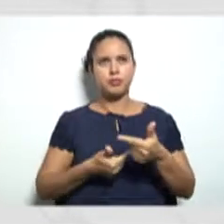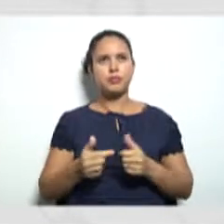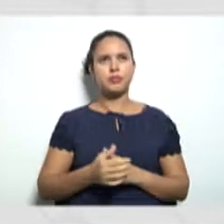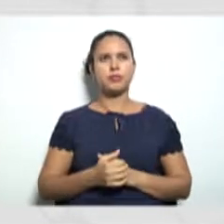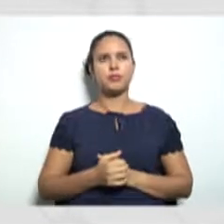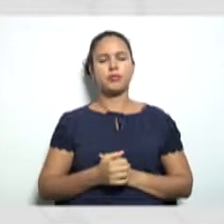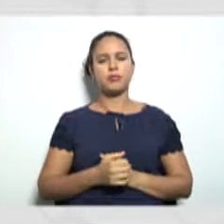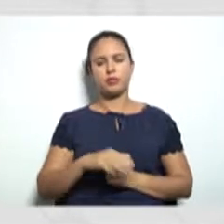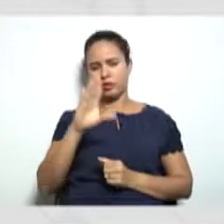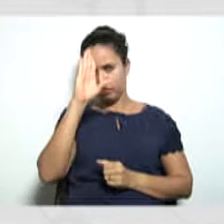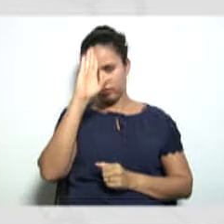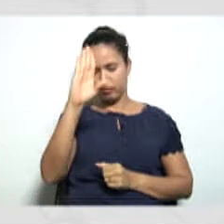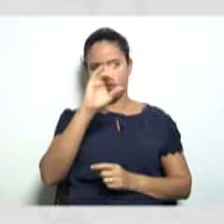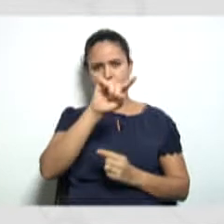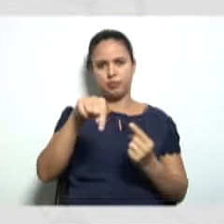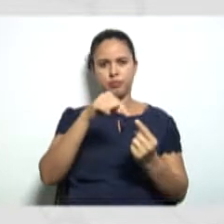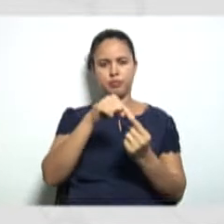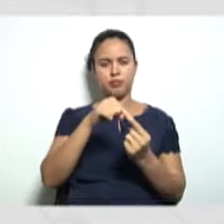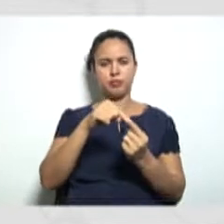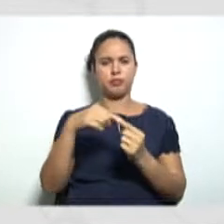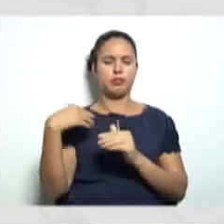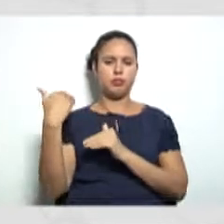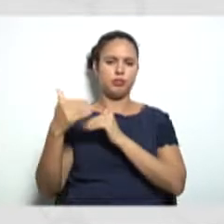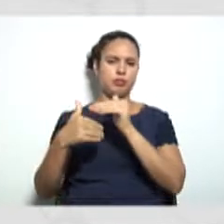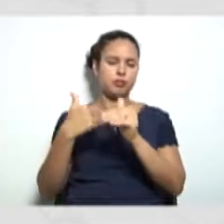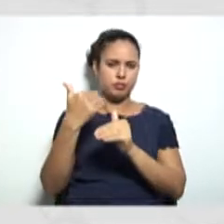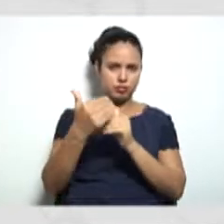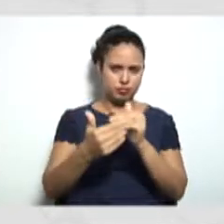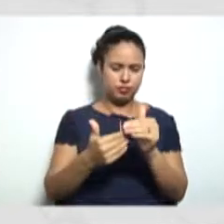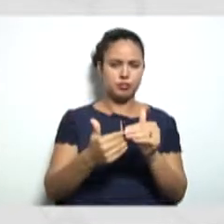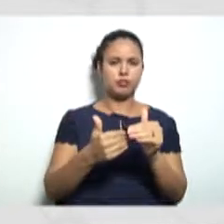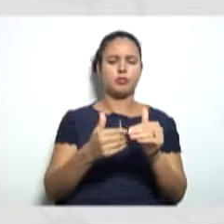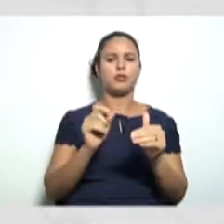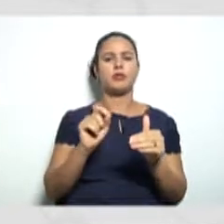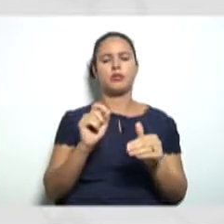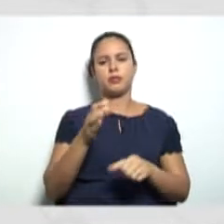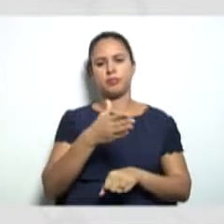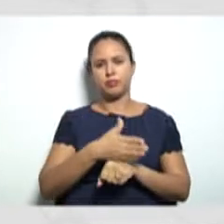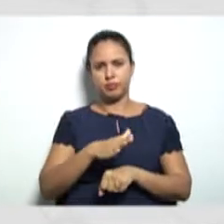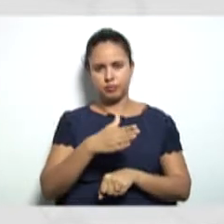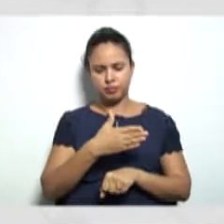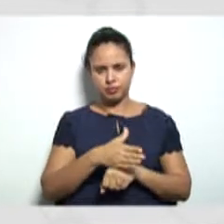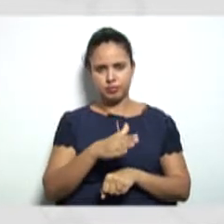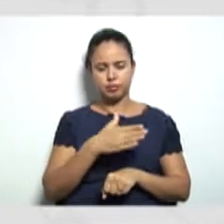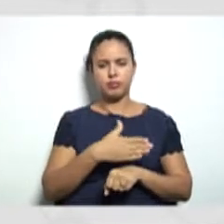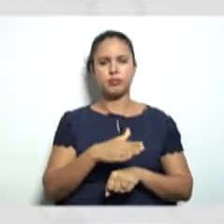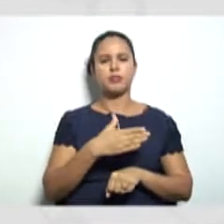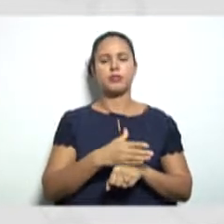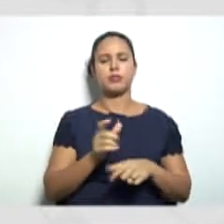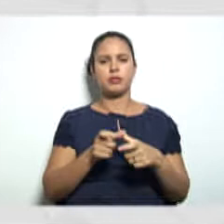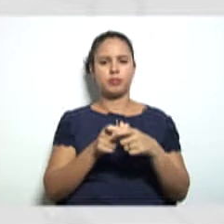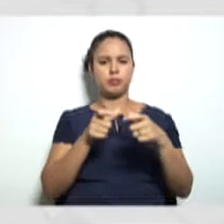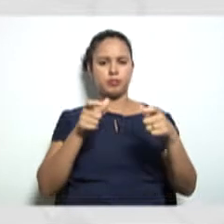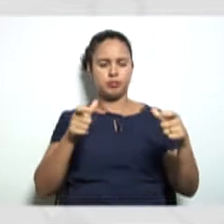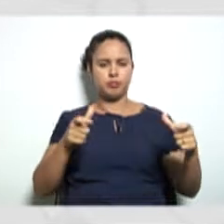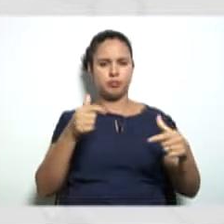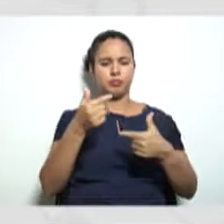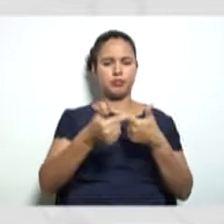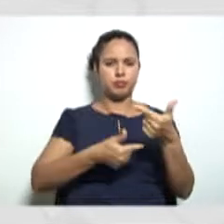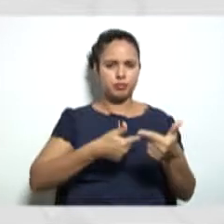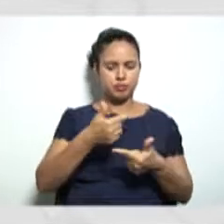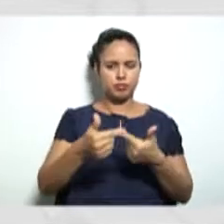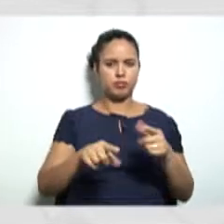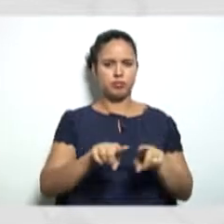como principal objetivo desenvolver e executar programas específicos de treinamento, visando o aumento da produtividade e a